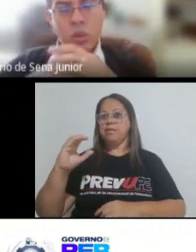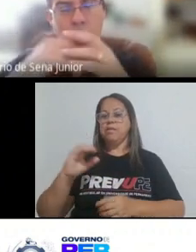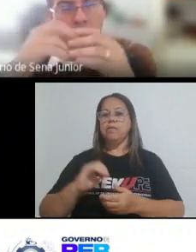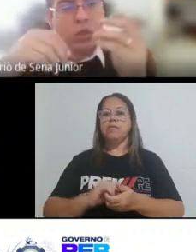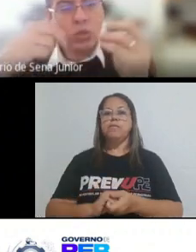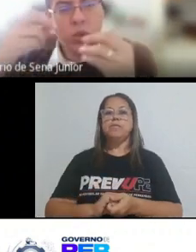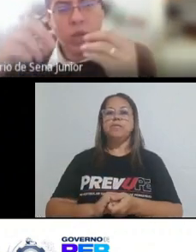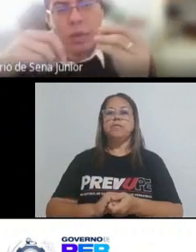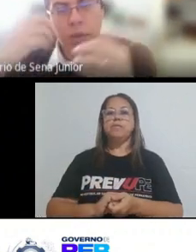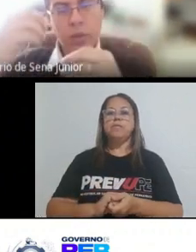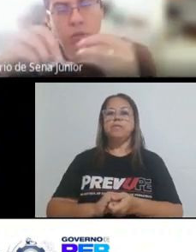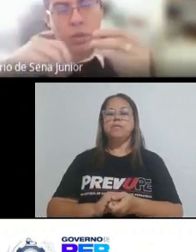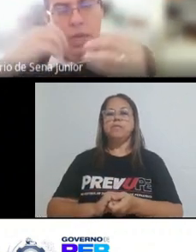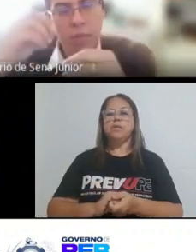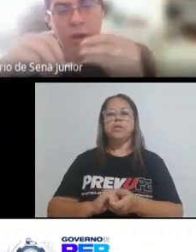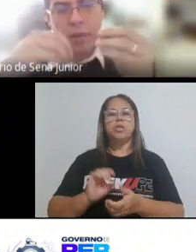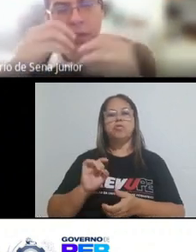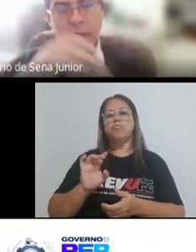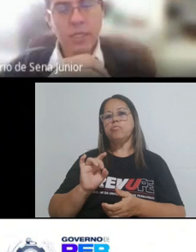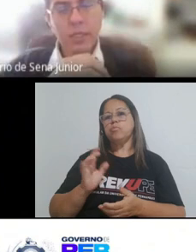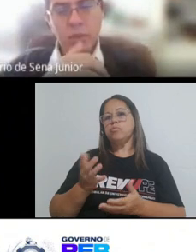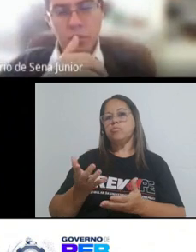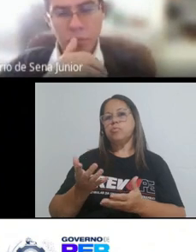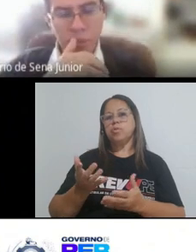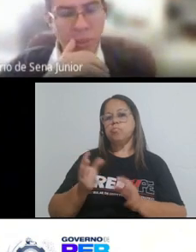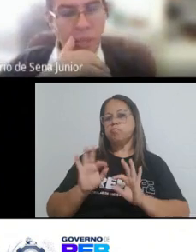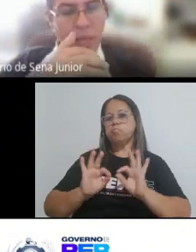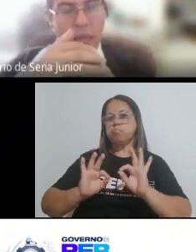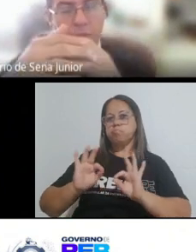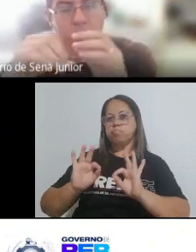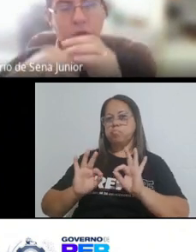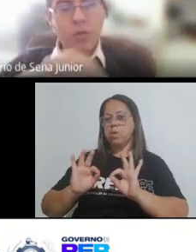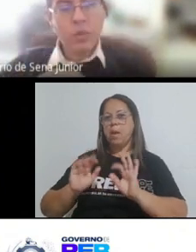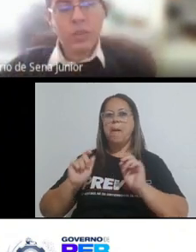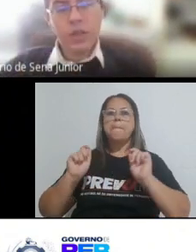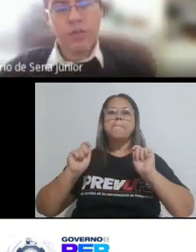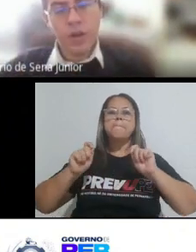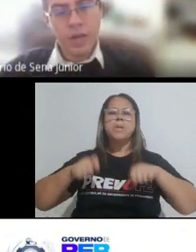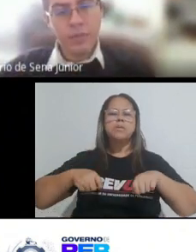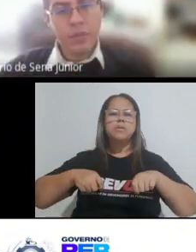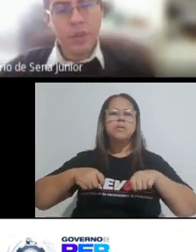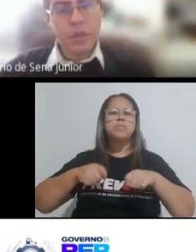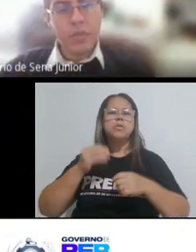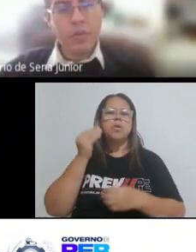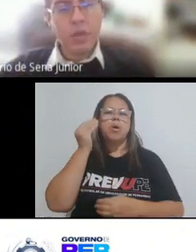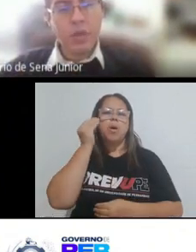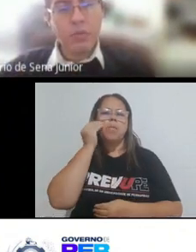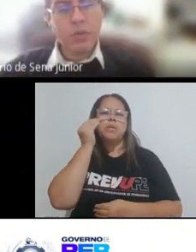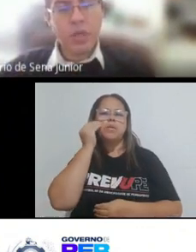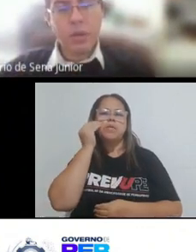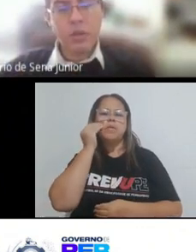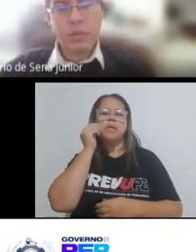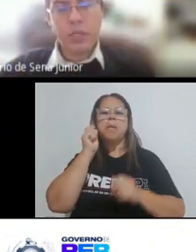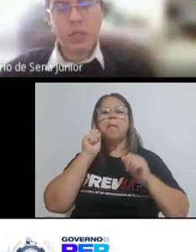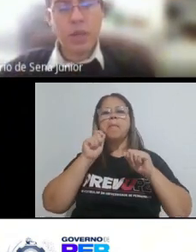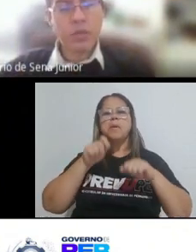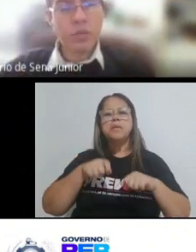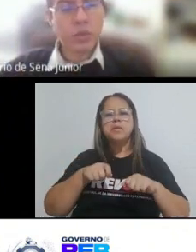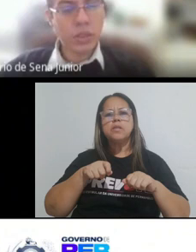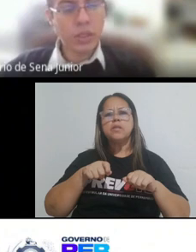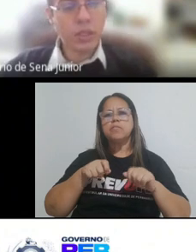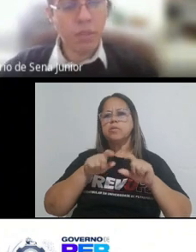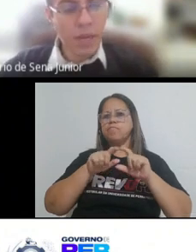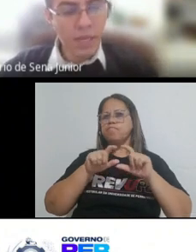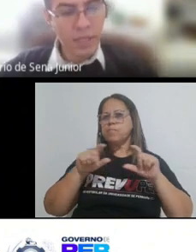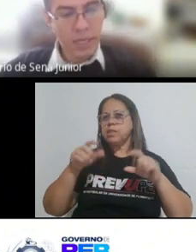onde isto é apenas uma reparametrização, é possível observar que poderíamos chegar a uma expressão mais